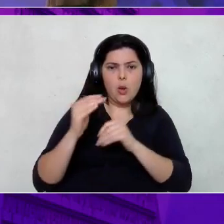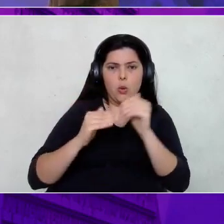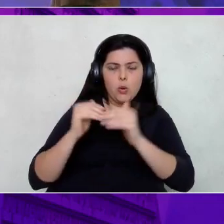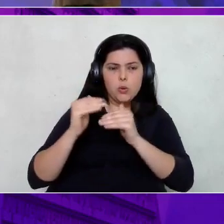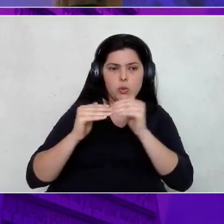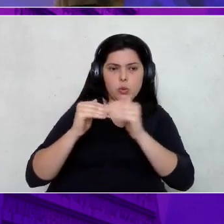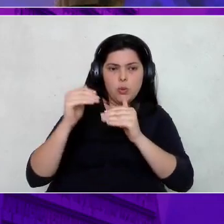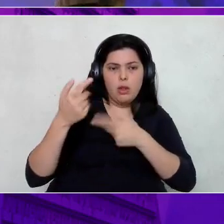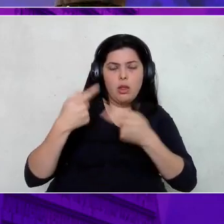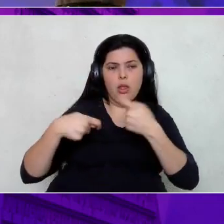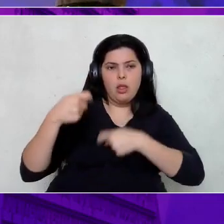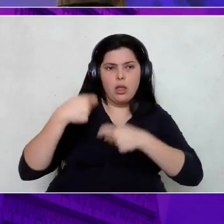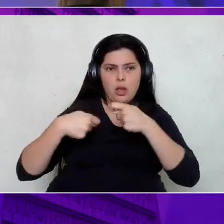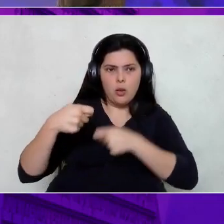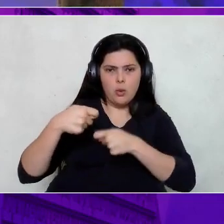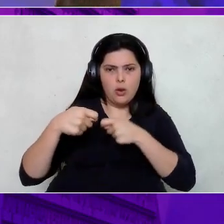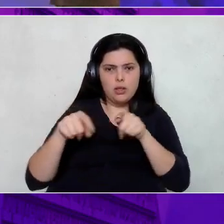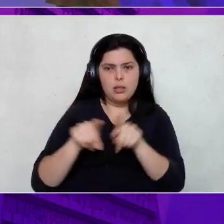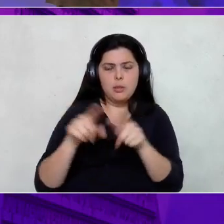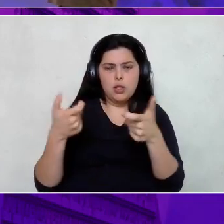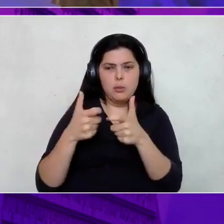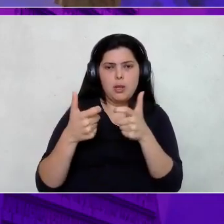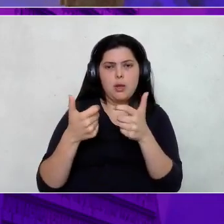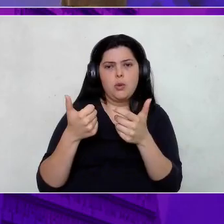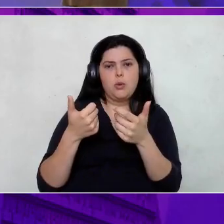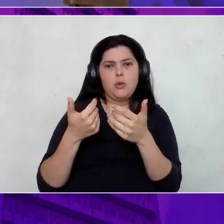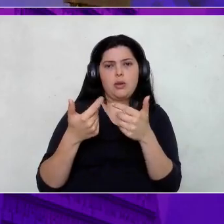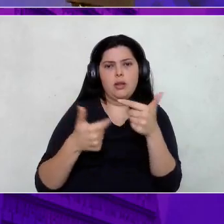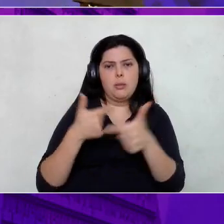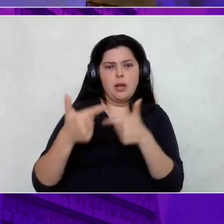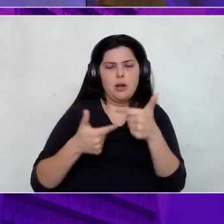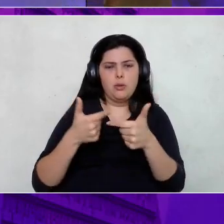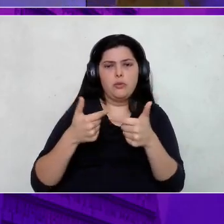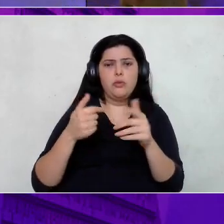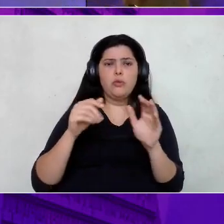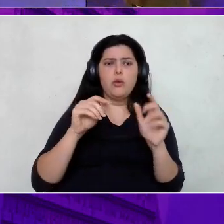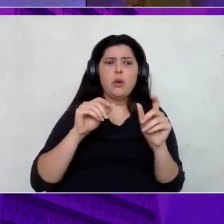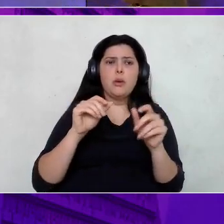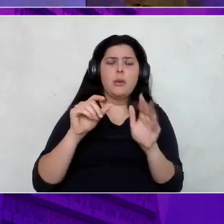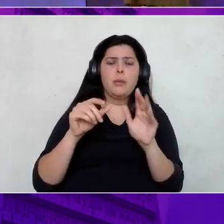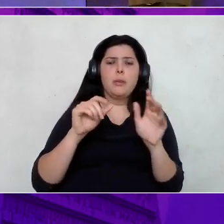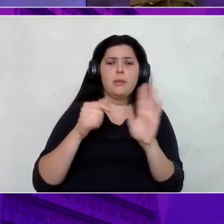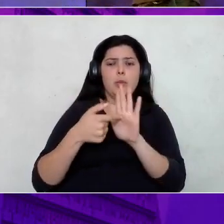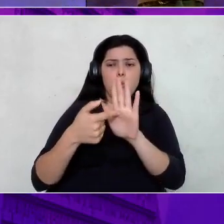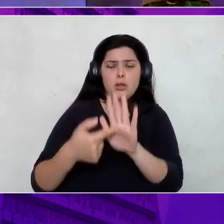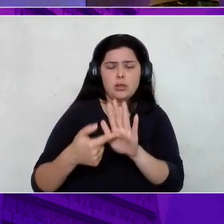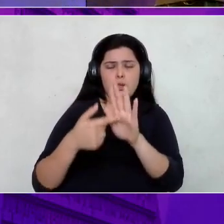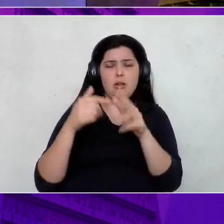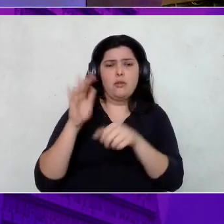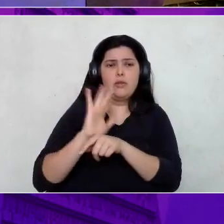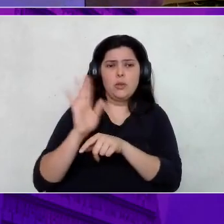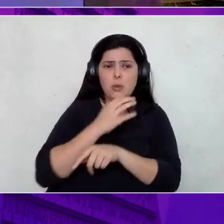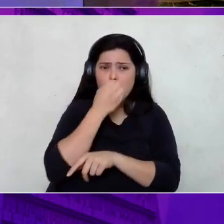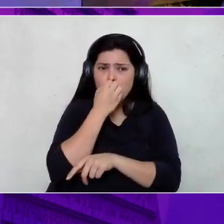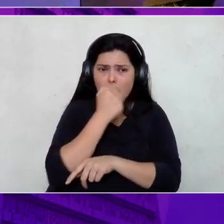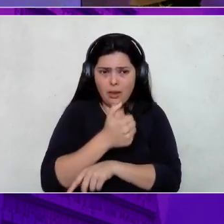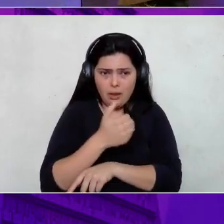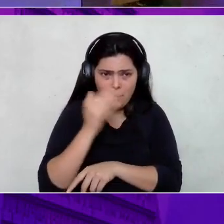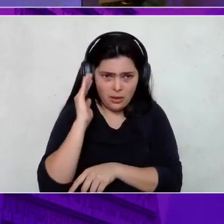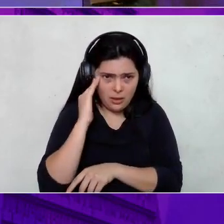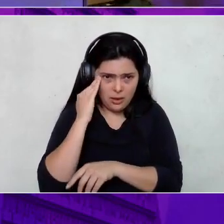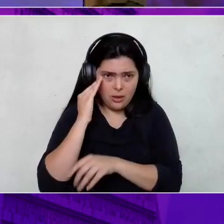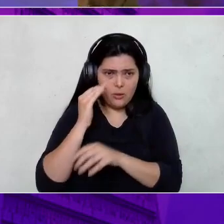The gaming laptop was an instant success. Eu vou passar isso daqui, mas o ponto... Tudo bem até aí, não? Isso daqui